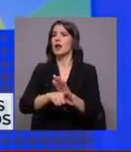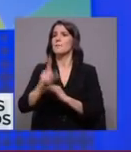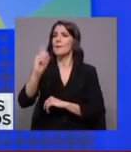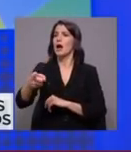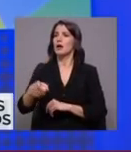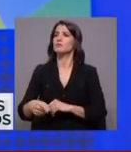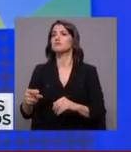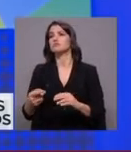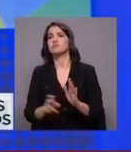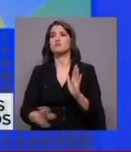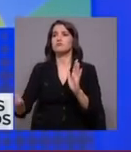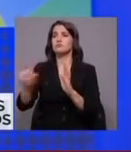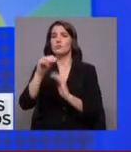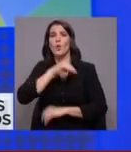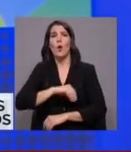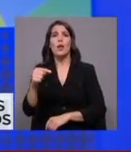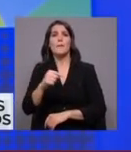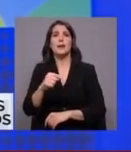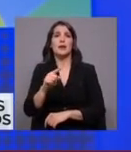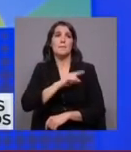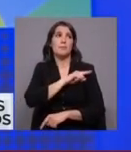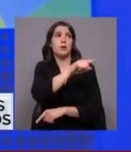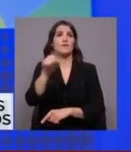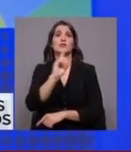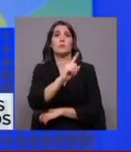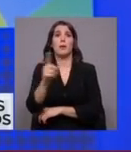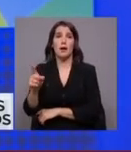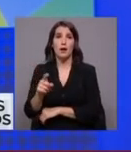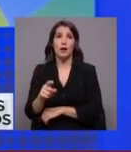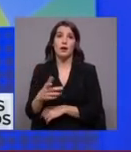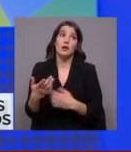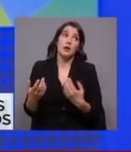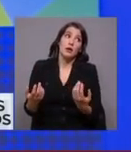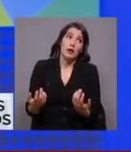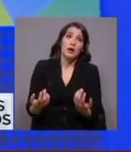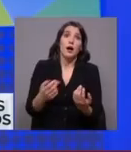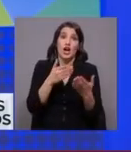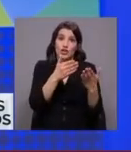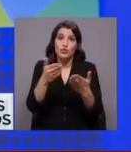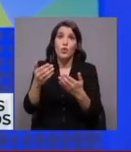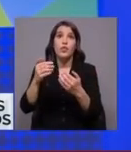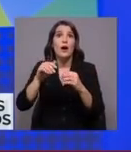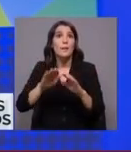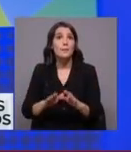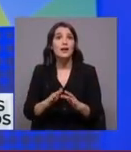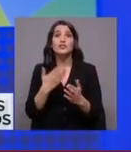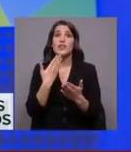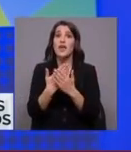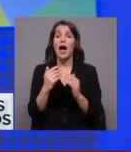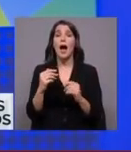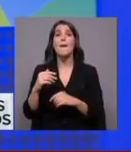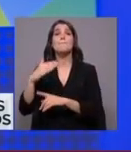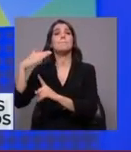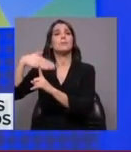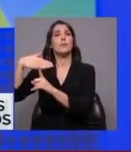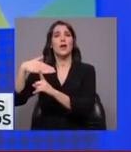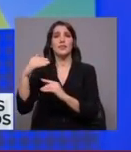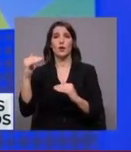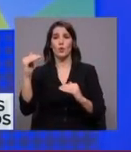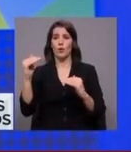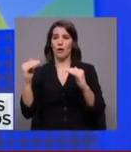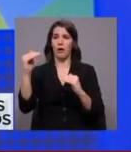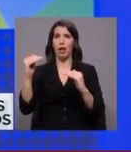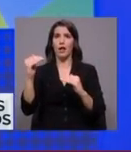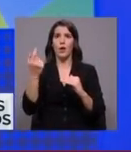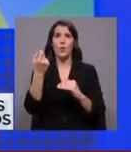compacto o dinheiro que os privados não é na maior parte dos casos pode ajudar a subir o salário mínimo mas só faz aproximar do salário médio nosso problema em Portugal é